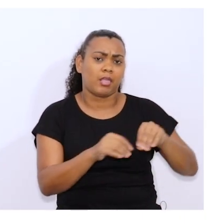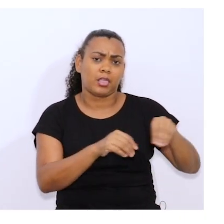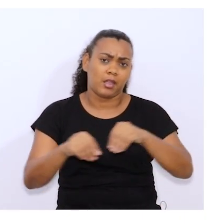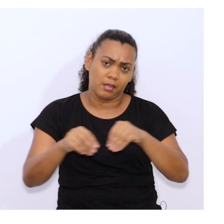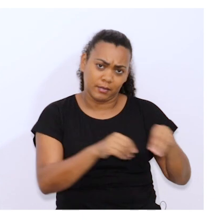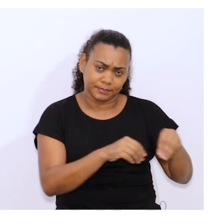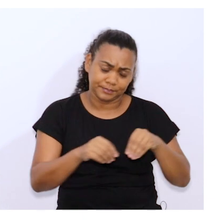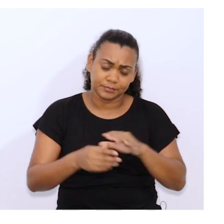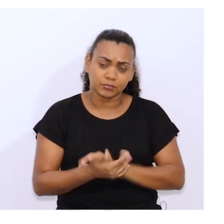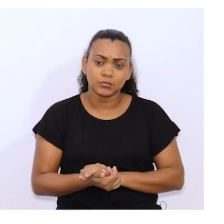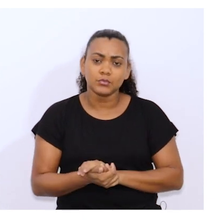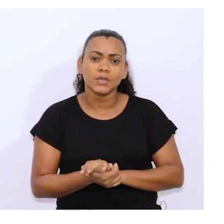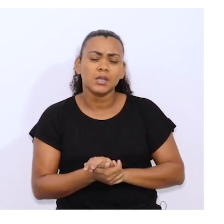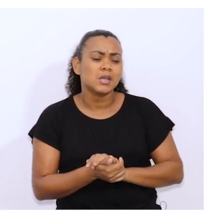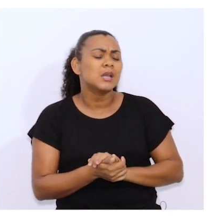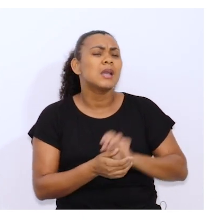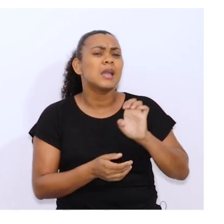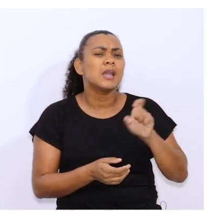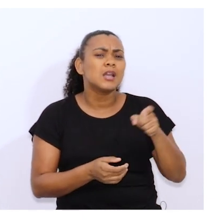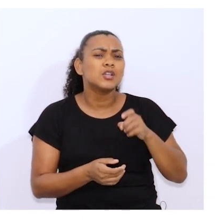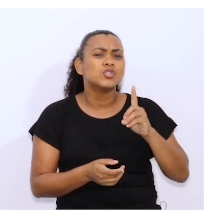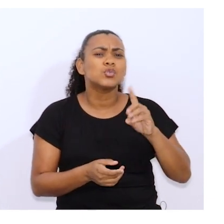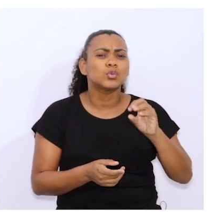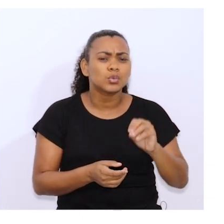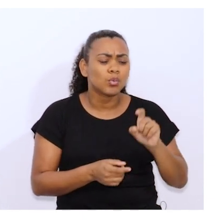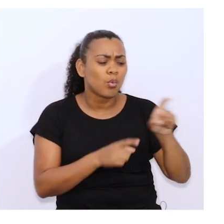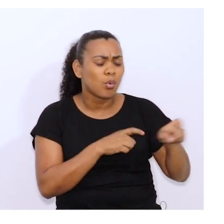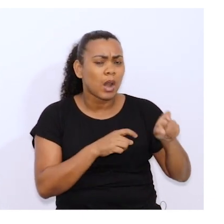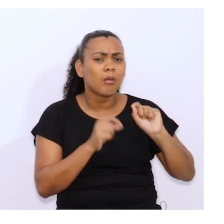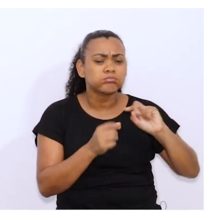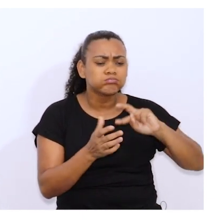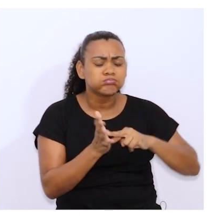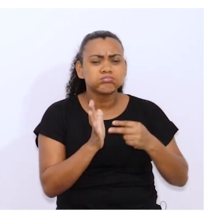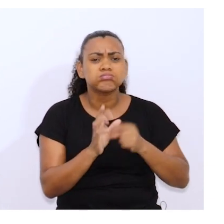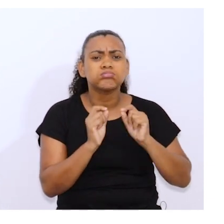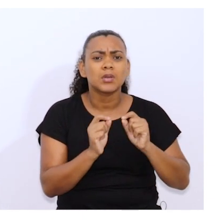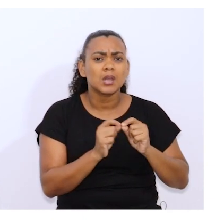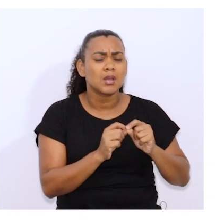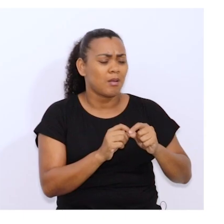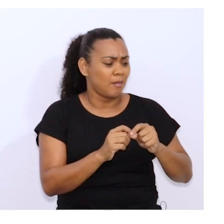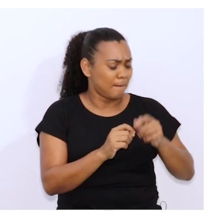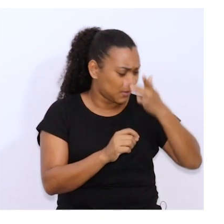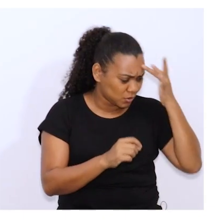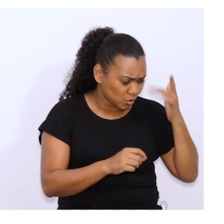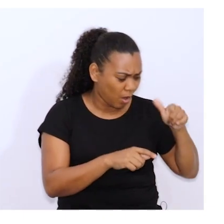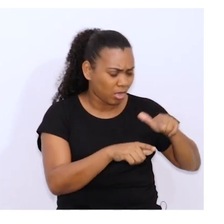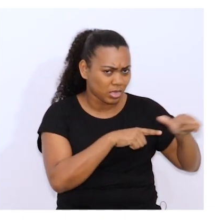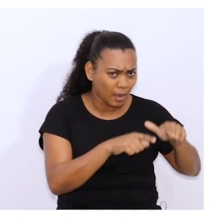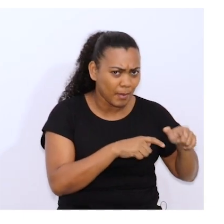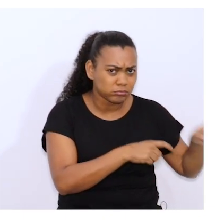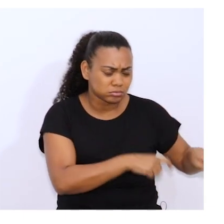propriedade. Êxodo rural corresponde ao deslocamento de trabalhadores rurais